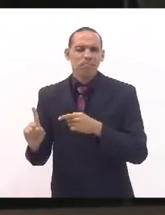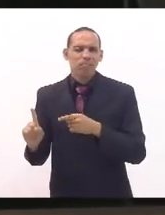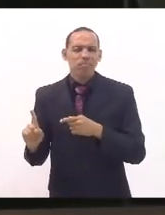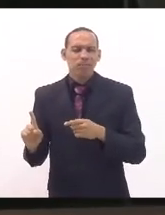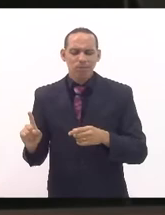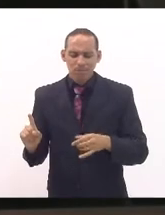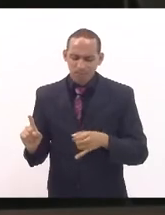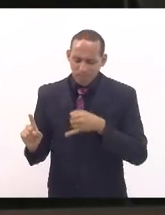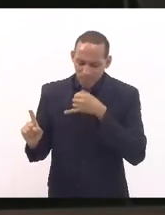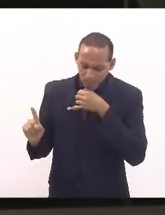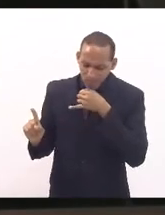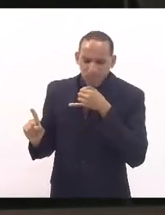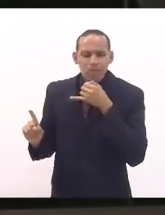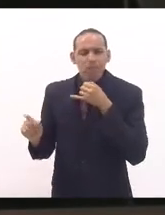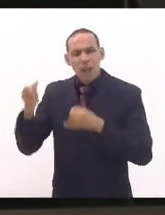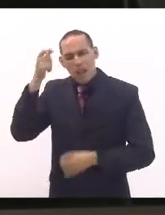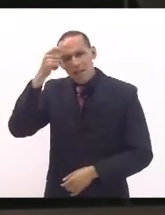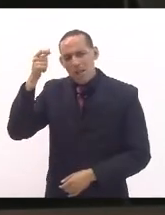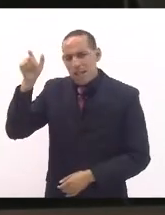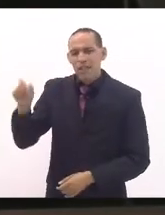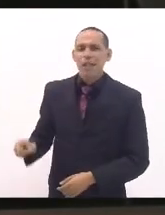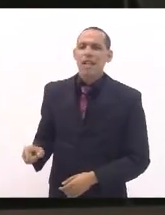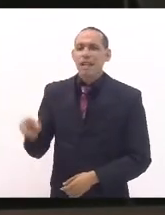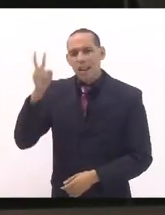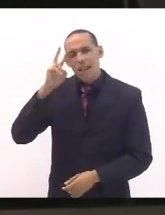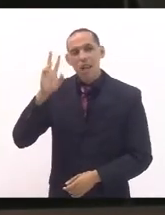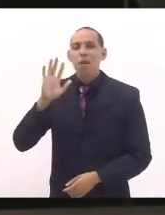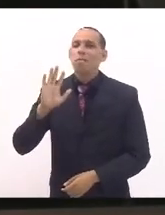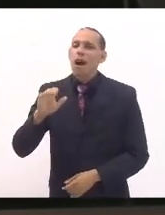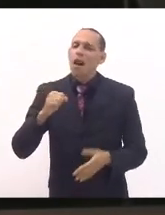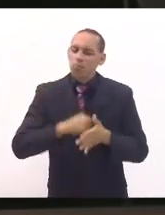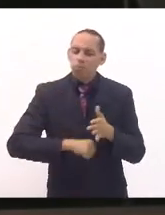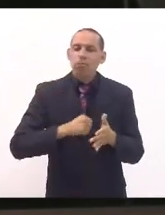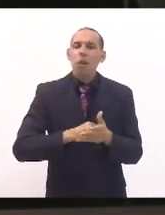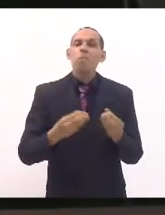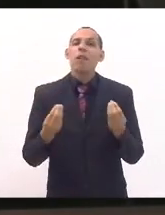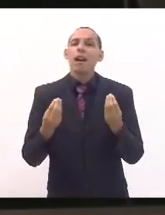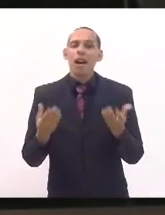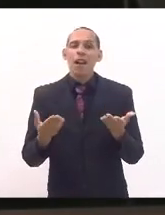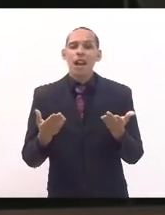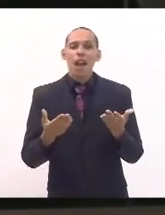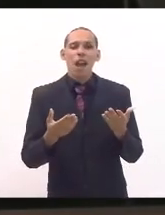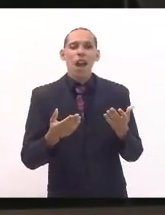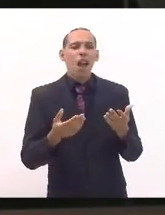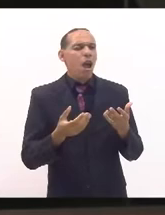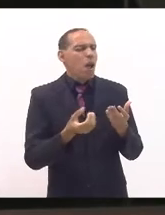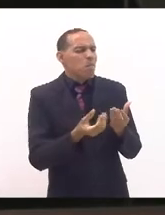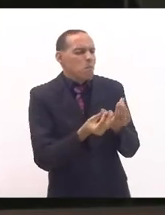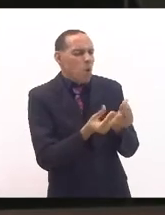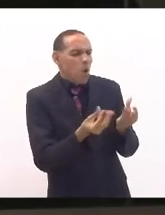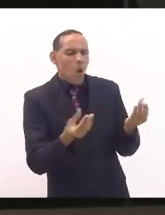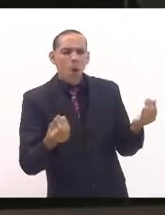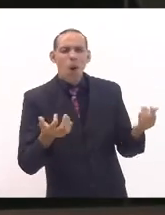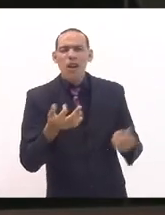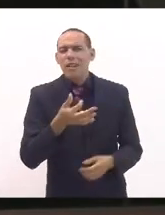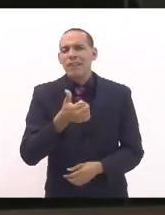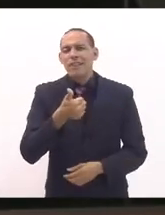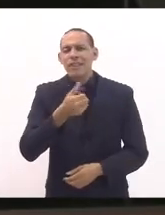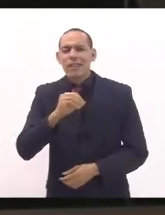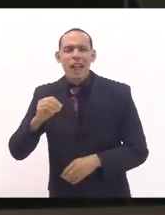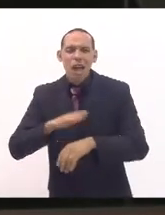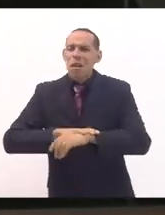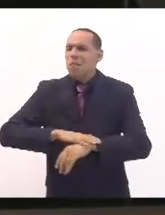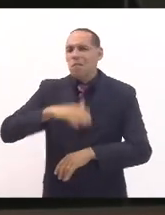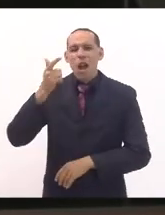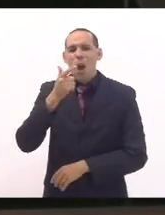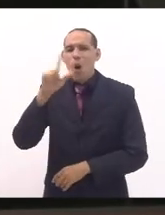sim, honremos a memória de Juan, mas, sobretudo, lutemos por inúmeros, centenas de milhares de jovens como Juan, que